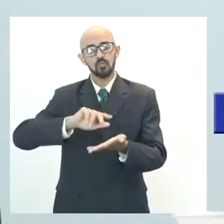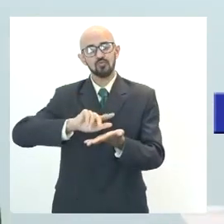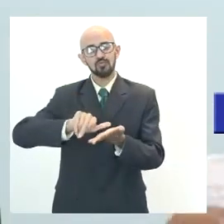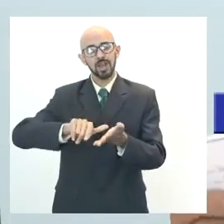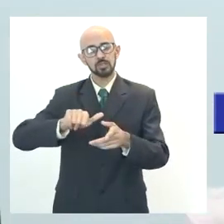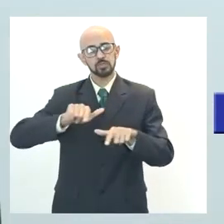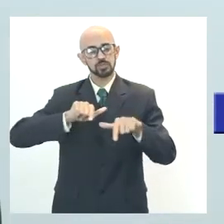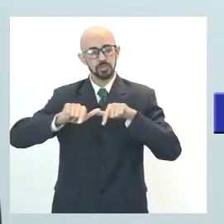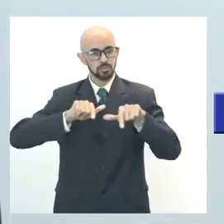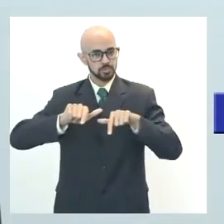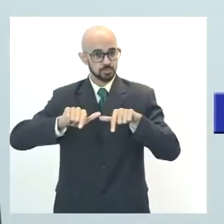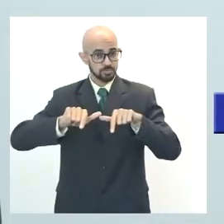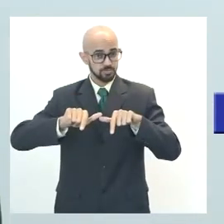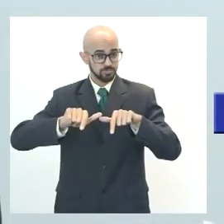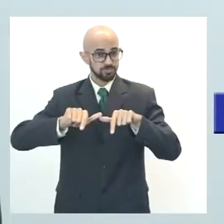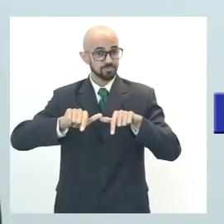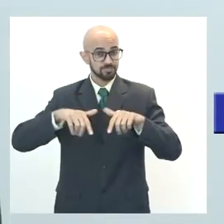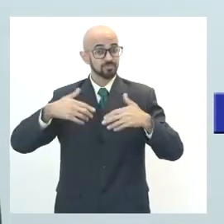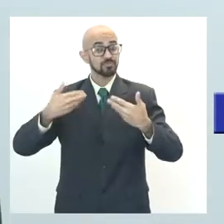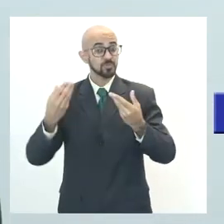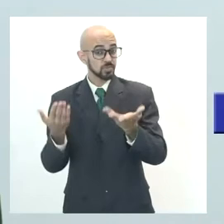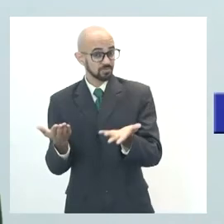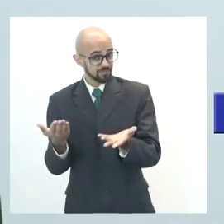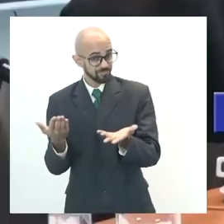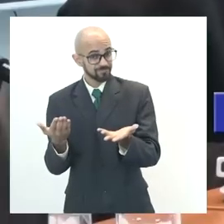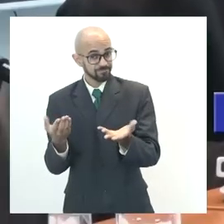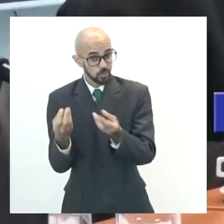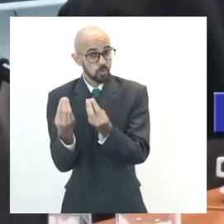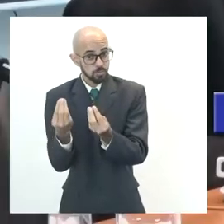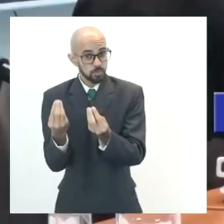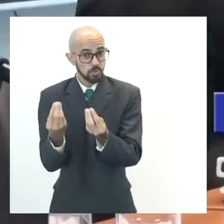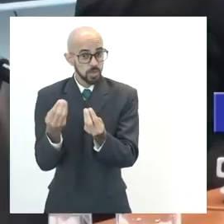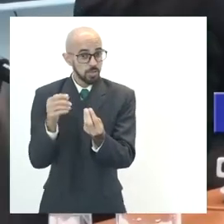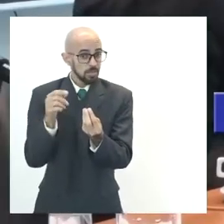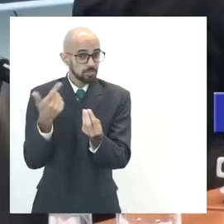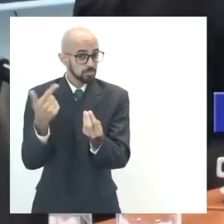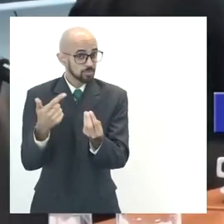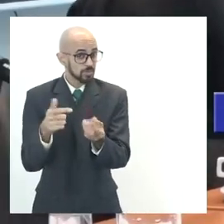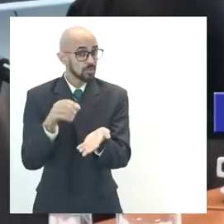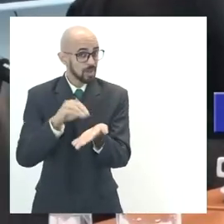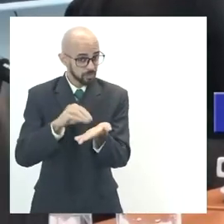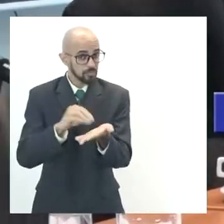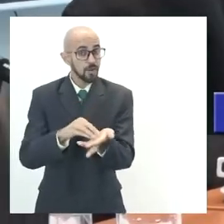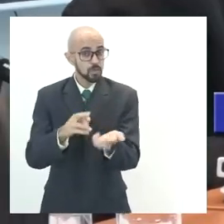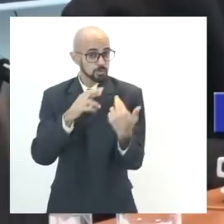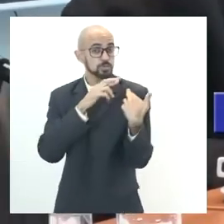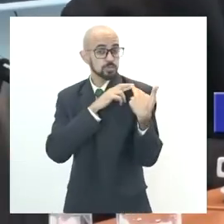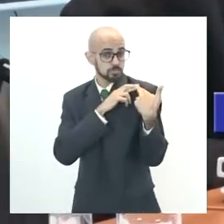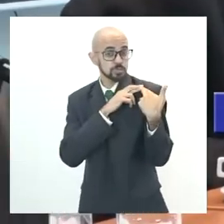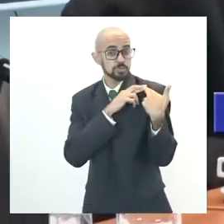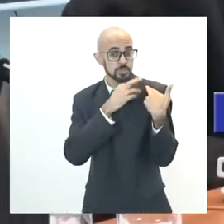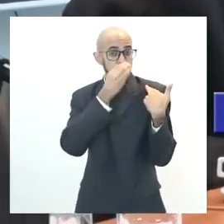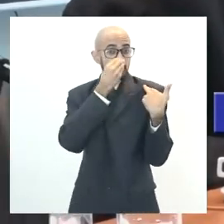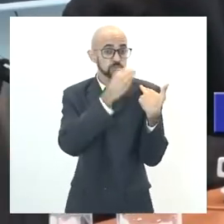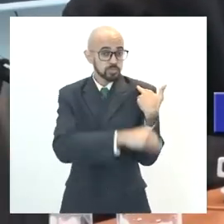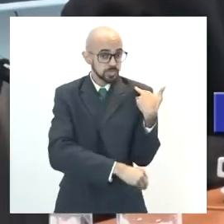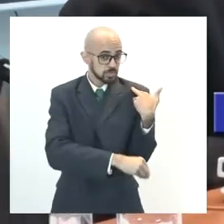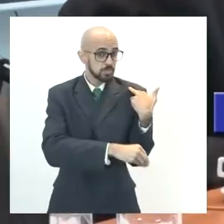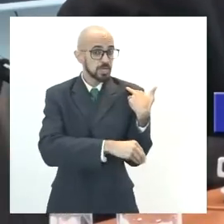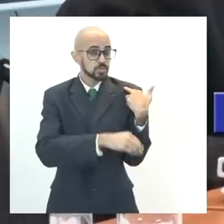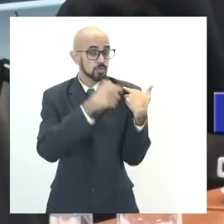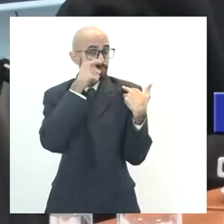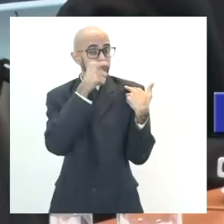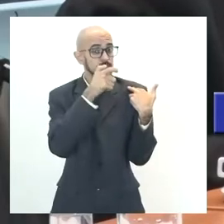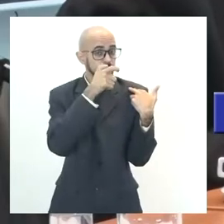privatizar os Correios é de uma irresponsabilidade e incomensurável Pô o desprezo para com os interesses